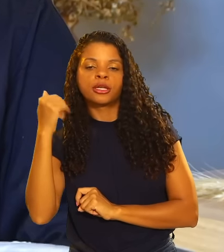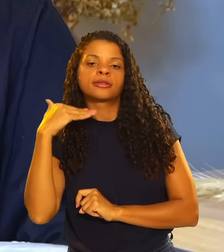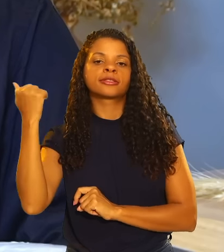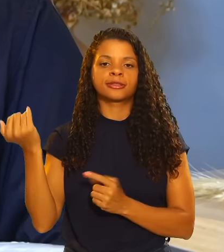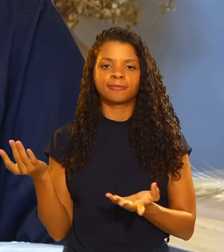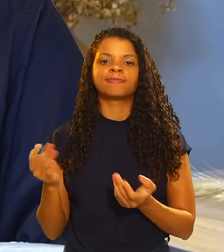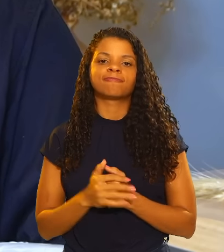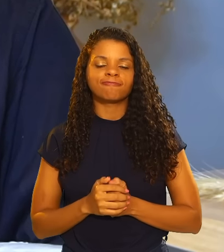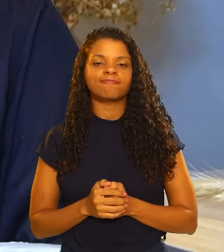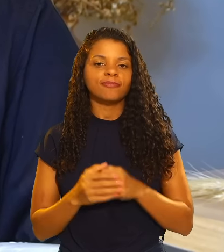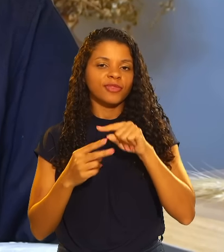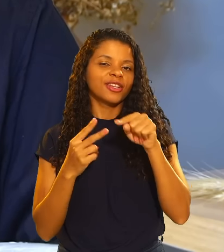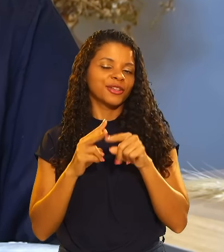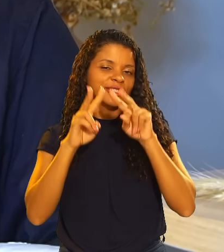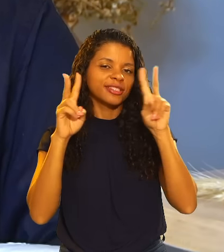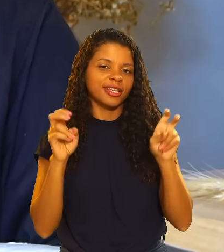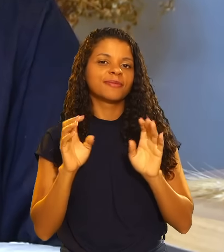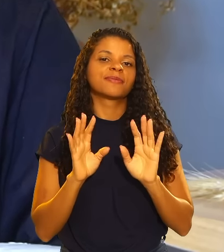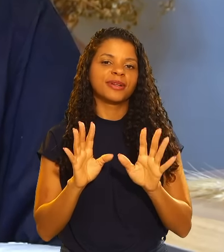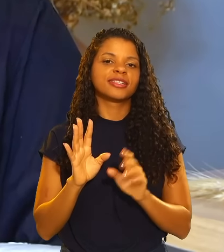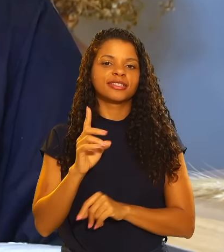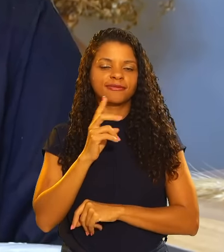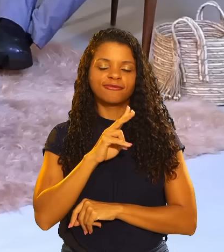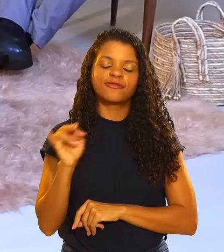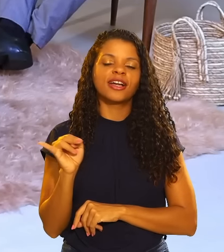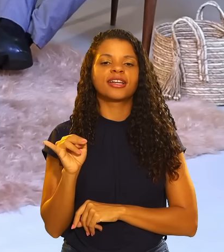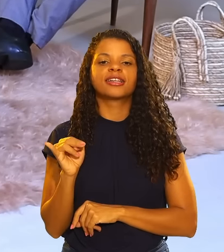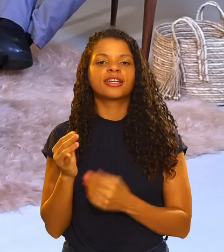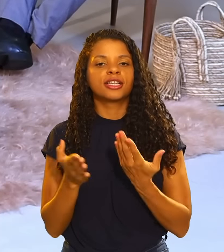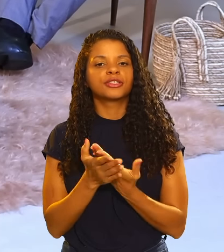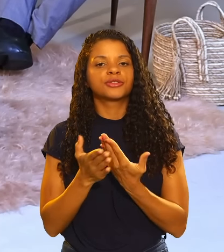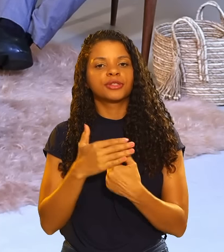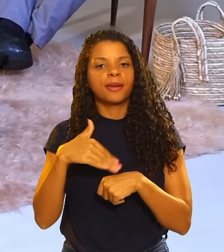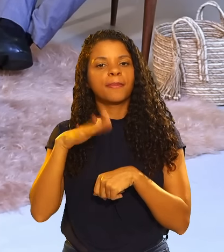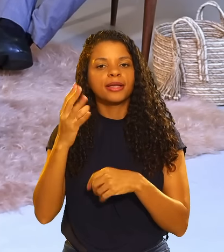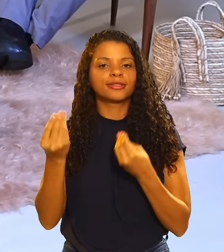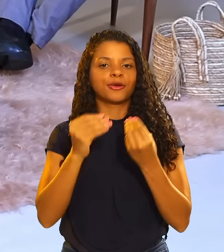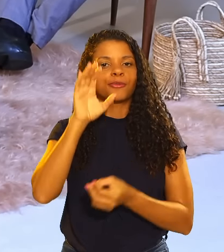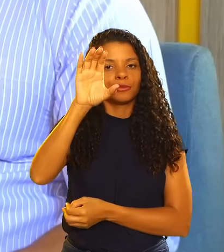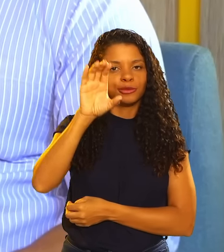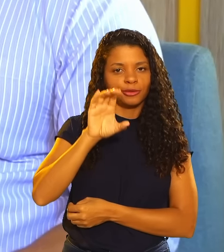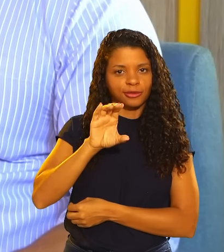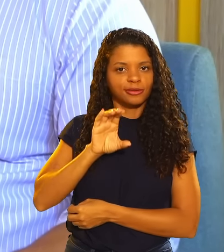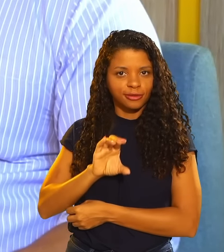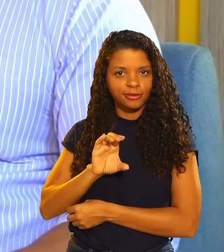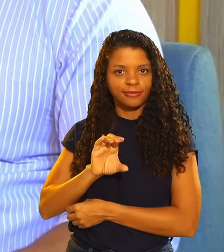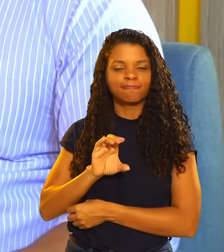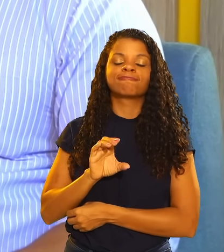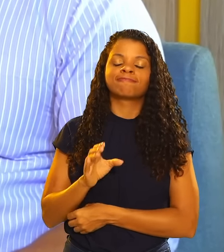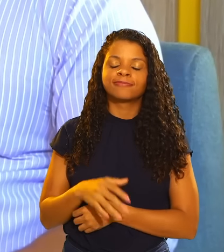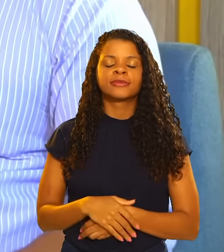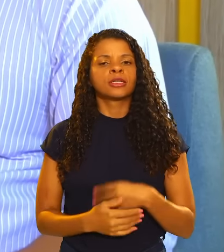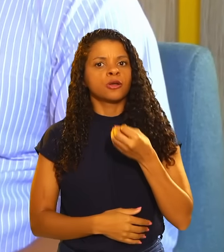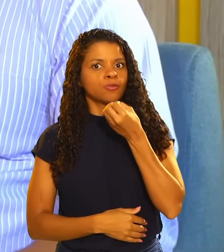vai ver um pouquinho mais aí sobre esse formato sanduíche. Muito bom, profundo, né? Agora foi bem esclarecedor. É sempre bom a gente